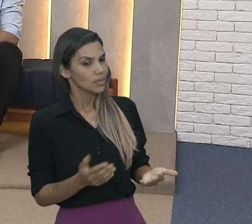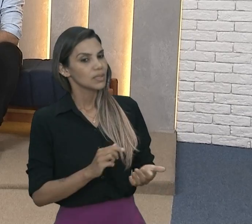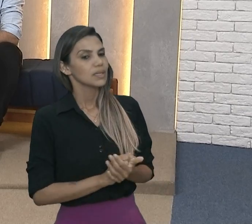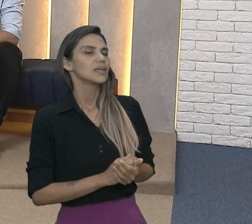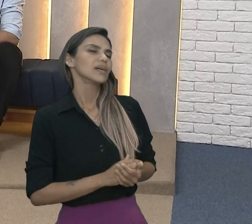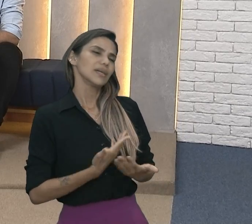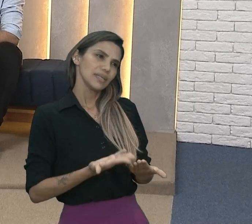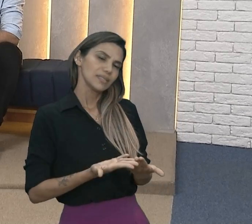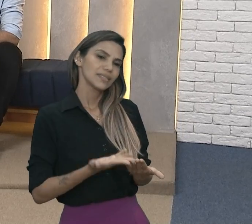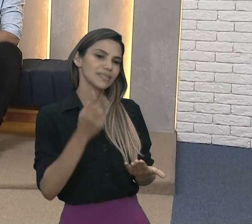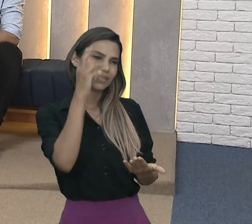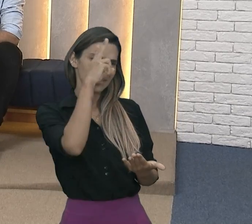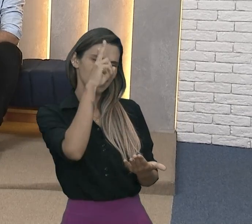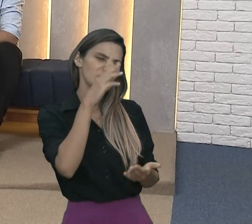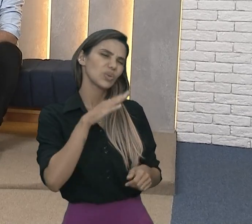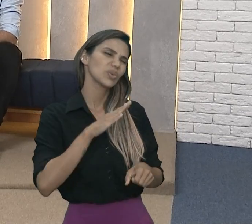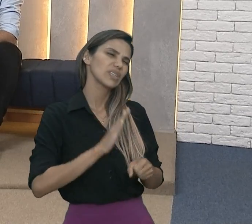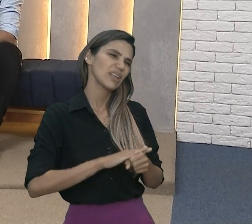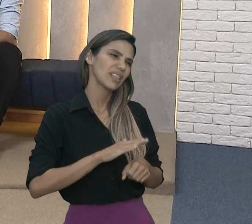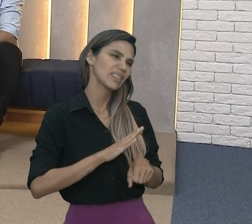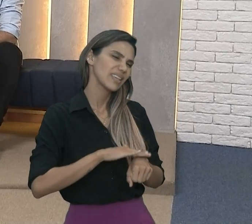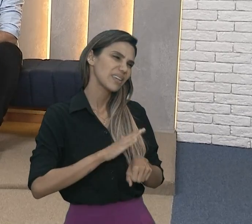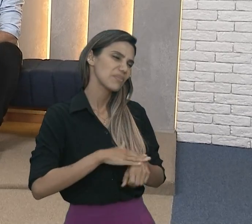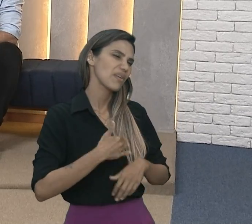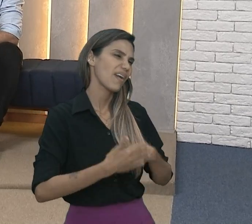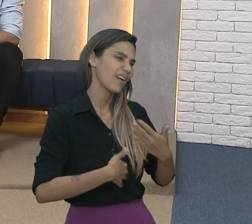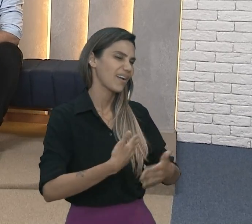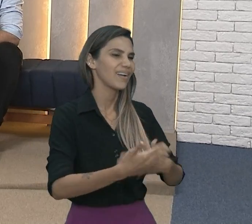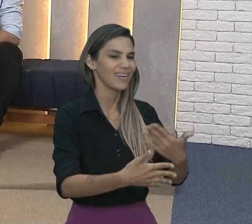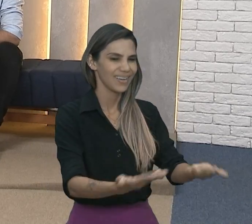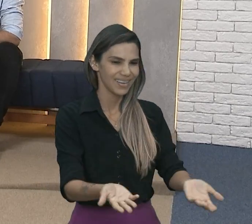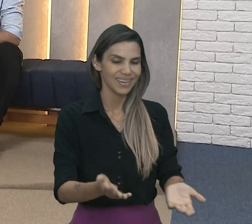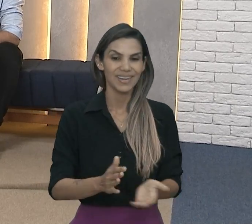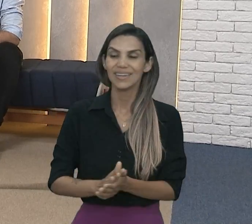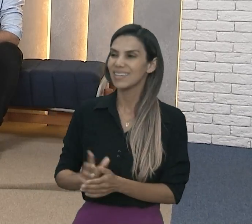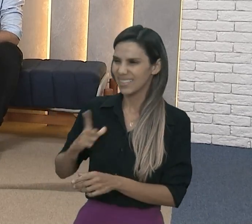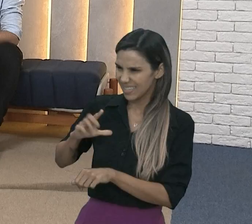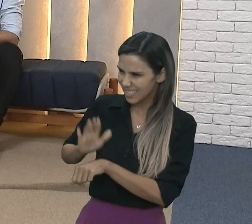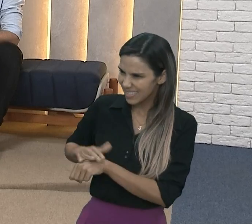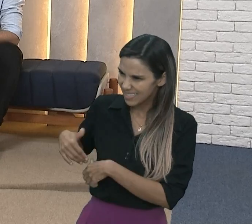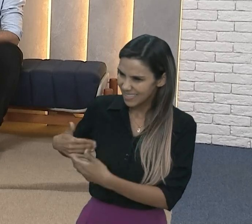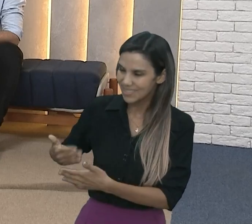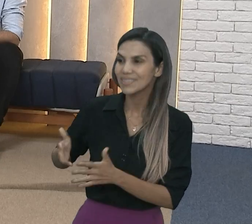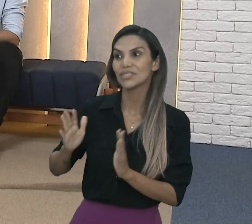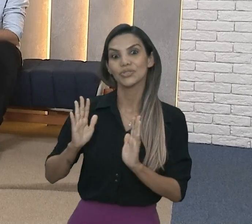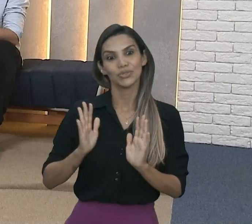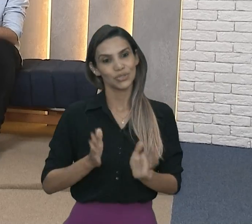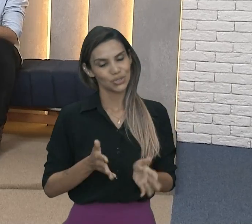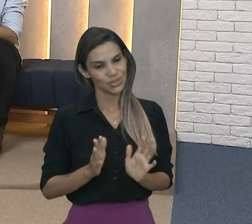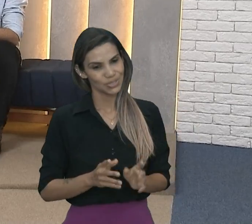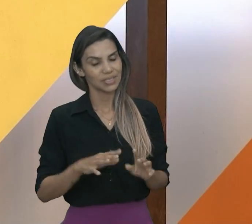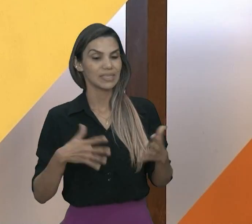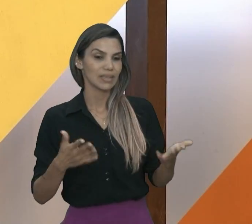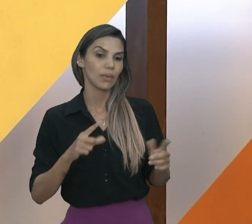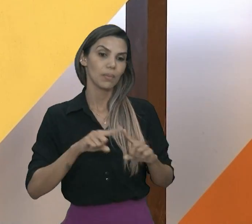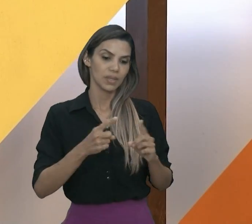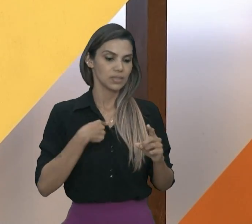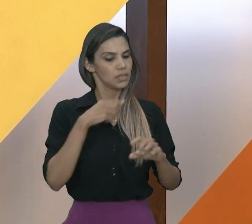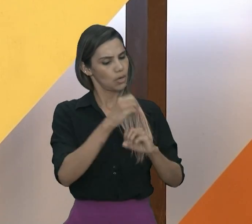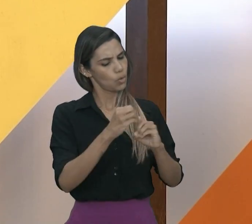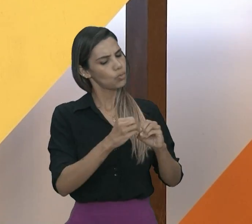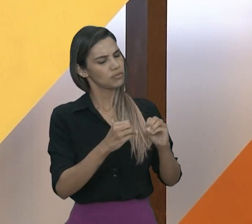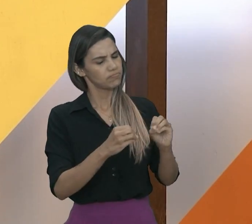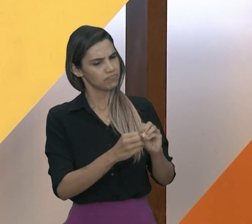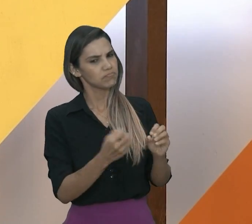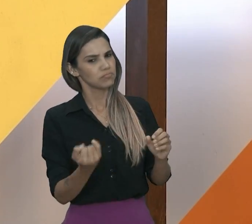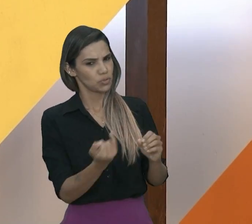mais longa. Tem um tempinho já? Um tempinho. Mas acho que a UFG tem um aspecto muito importante na minha vida, que é no